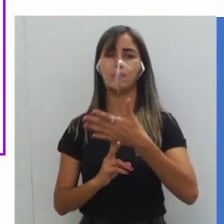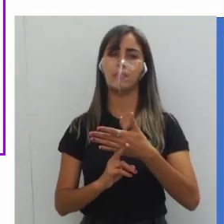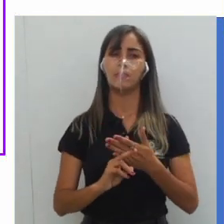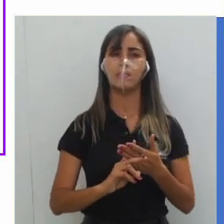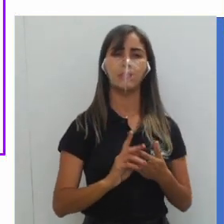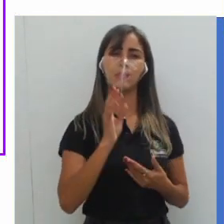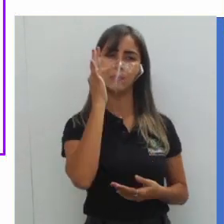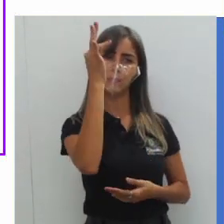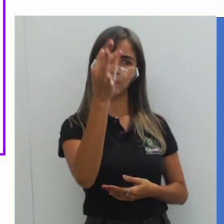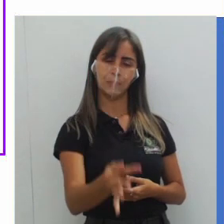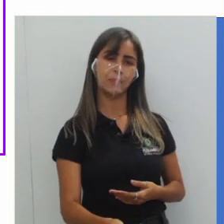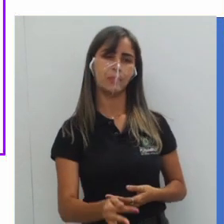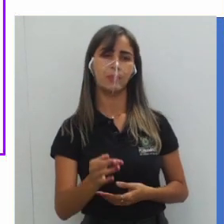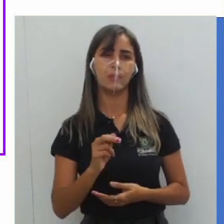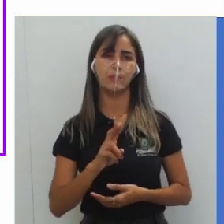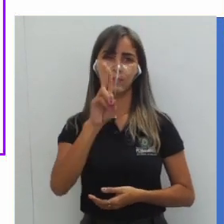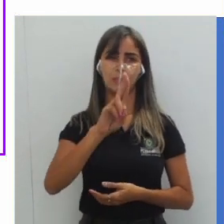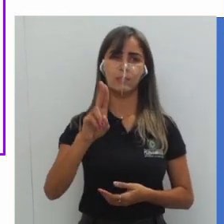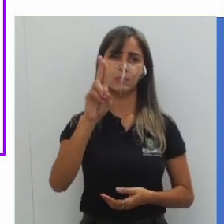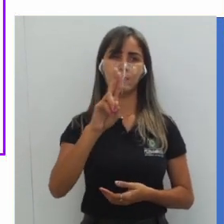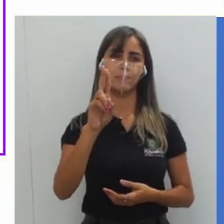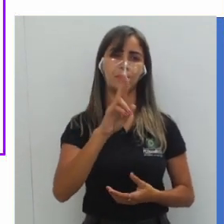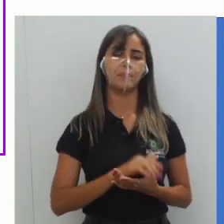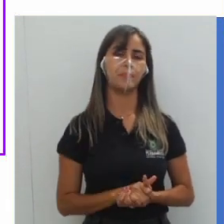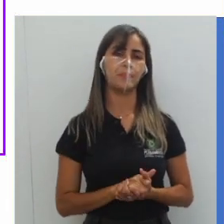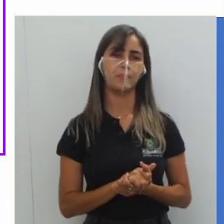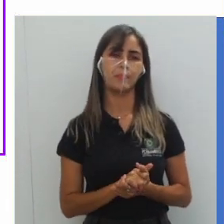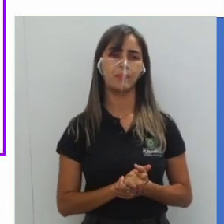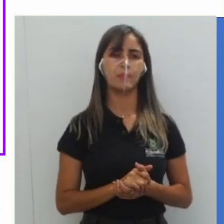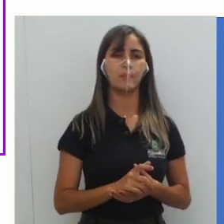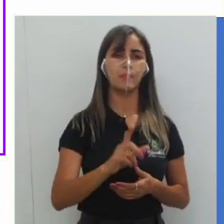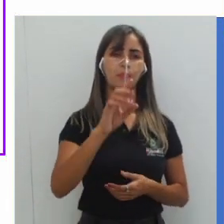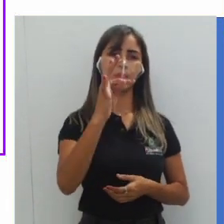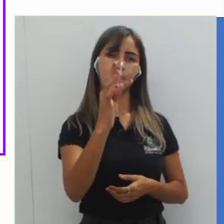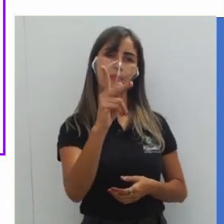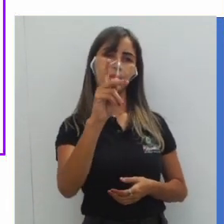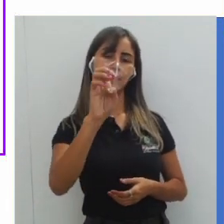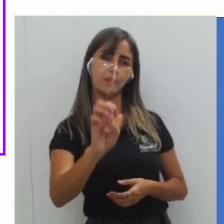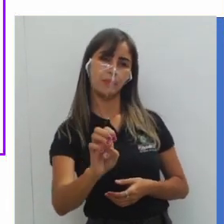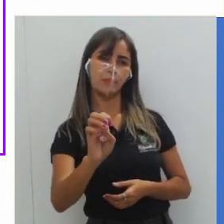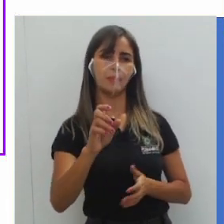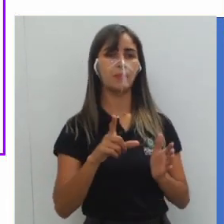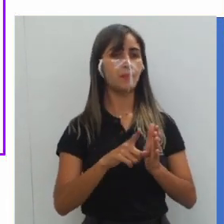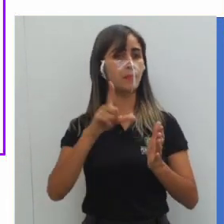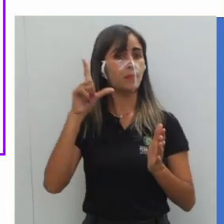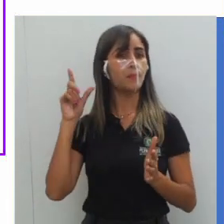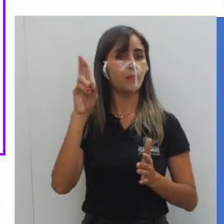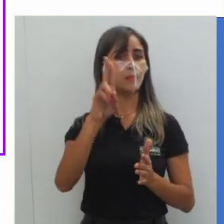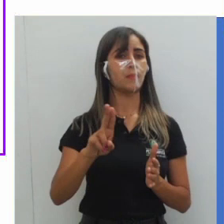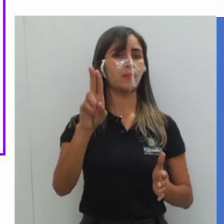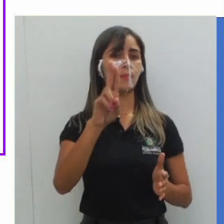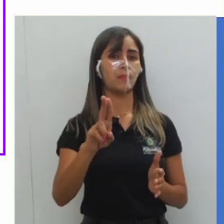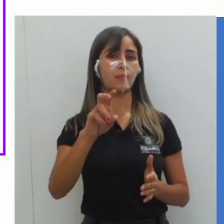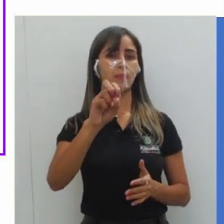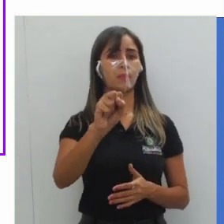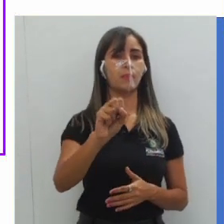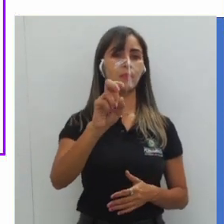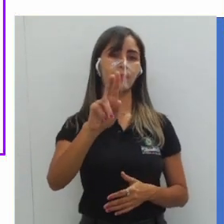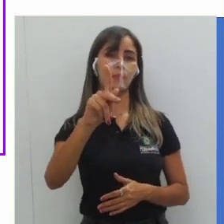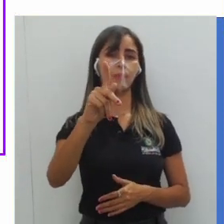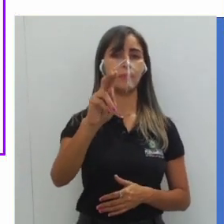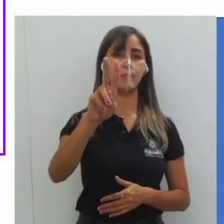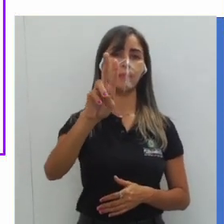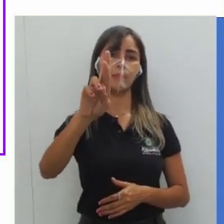presente. Para o filme a gente vai usar is. A gente tem o the, que tem que ser usado antes do